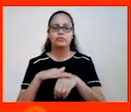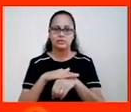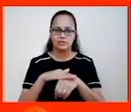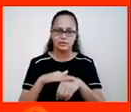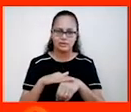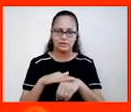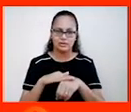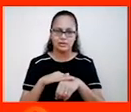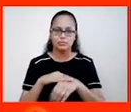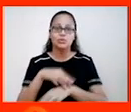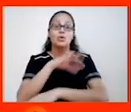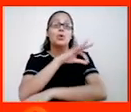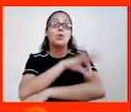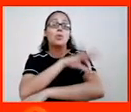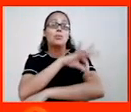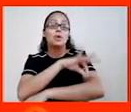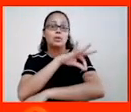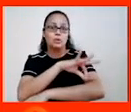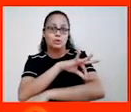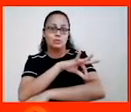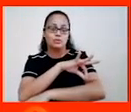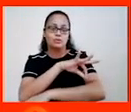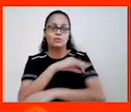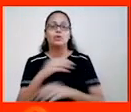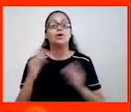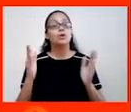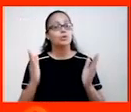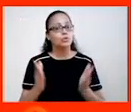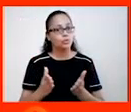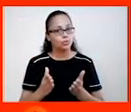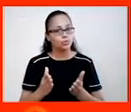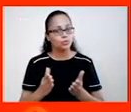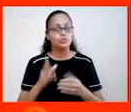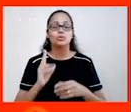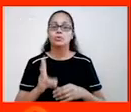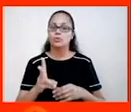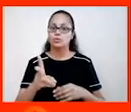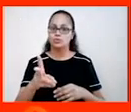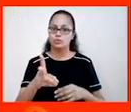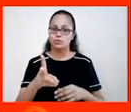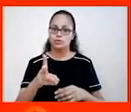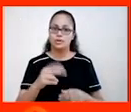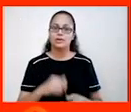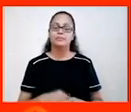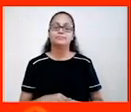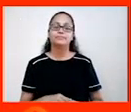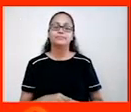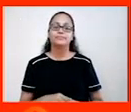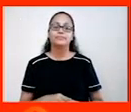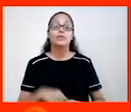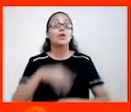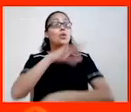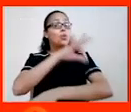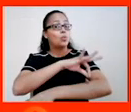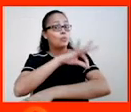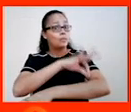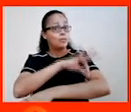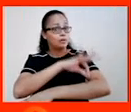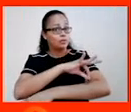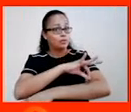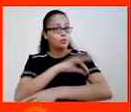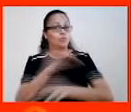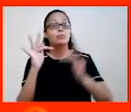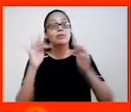sobre a era do petróleo, né? E na aula de hoje nós vamos ainda continuar o assunto do petróleo para a